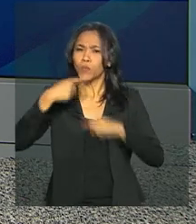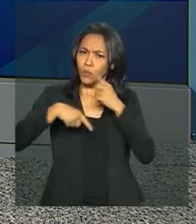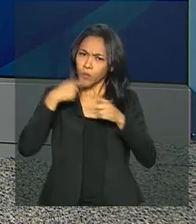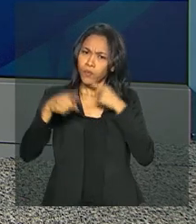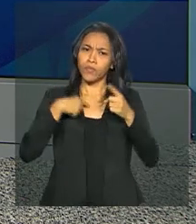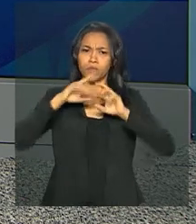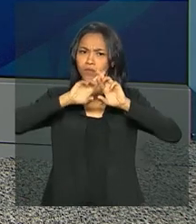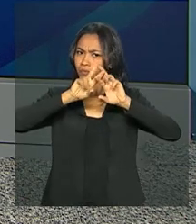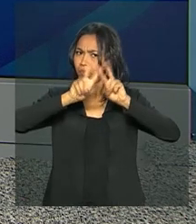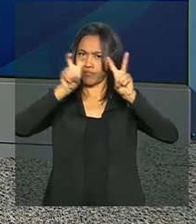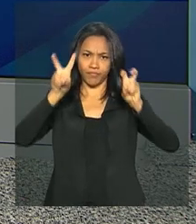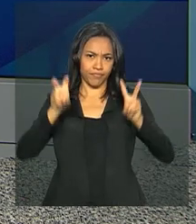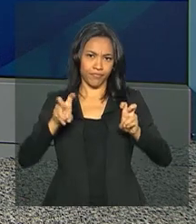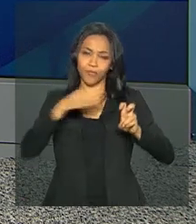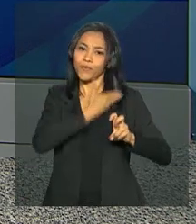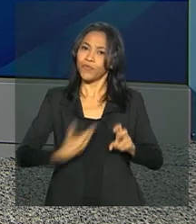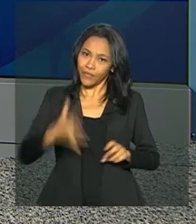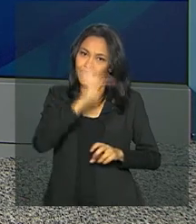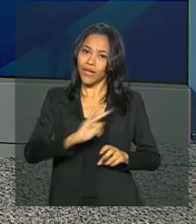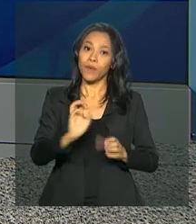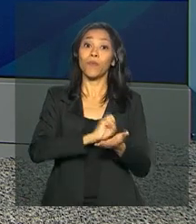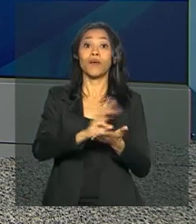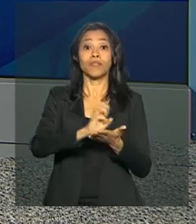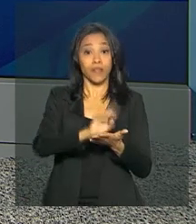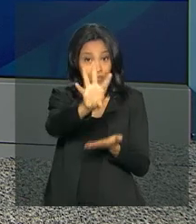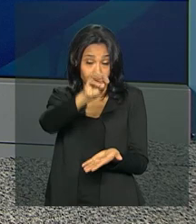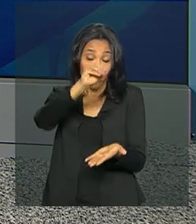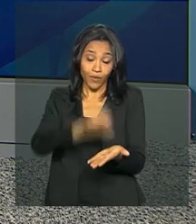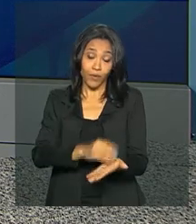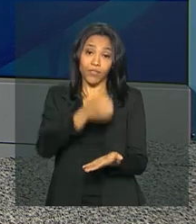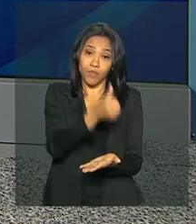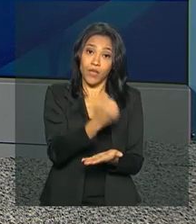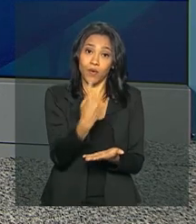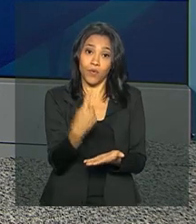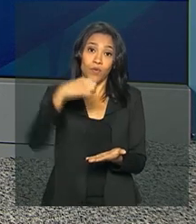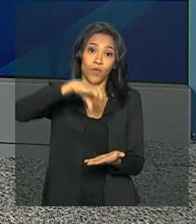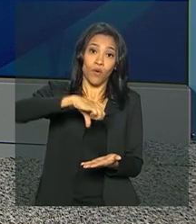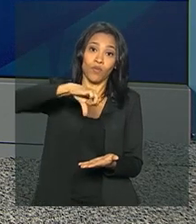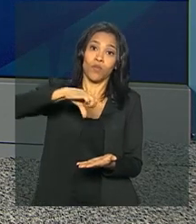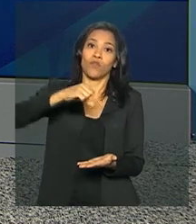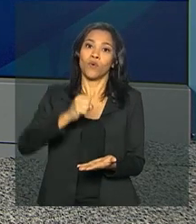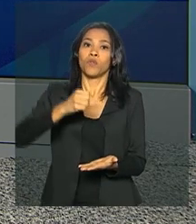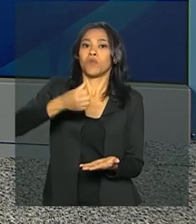programas e ações do governo federal para o nosso WhatsApp. Anote aí,